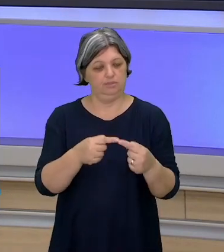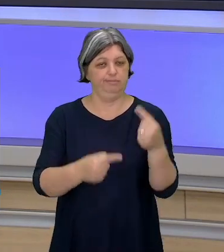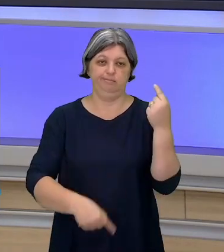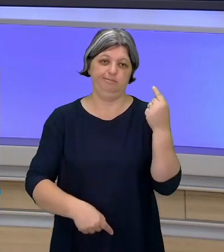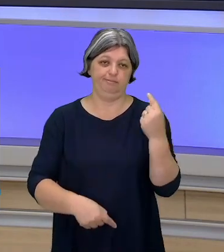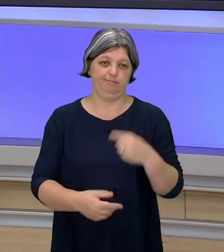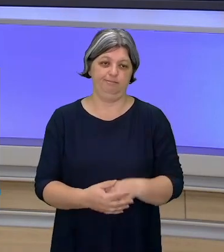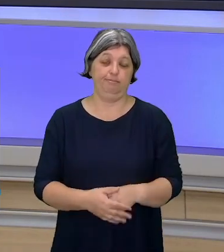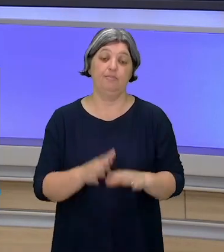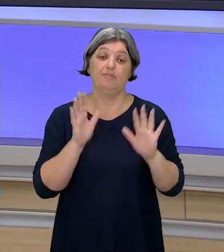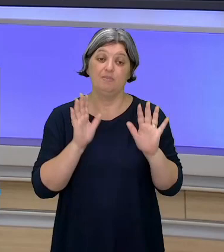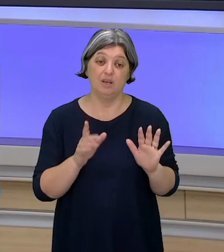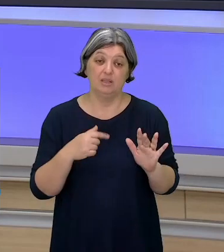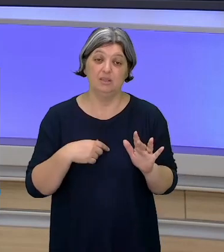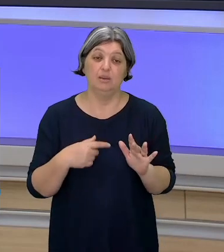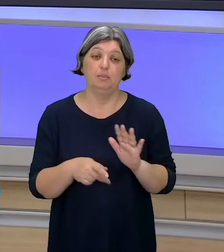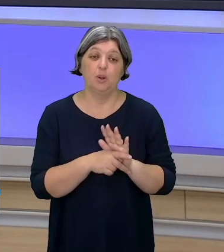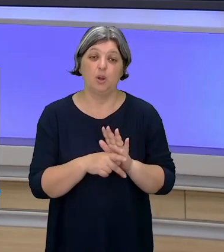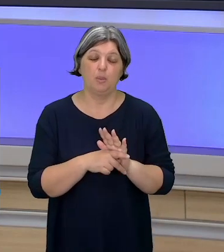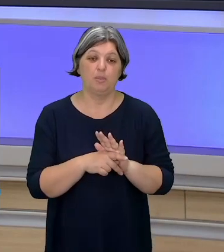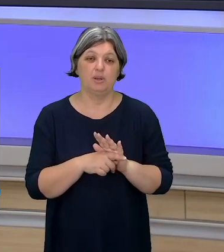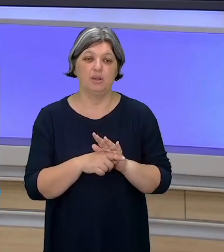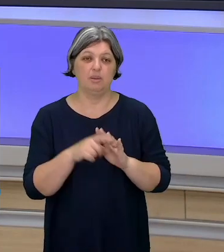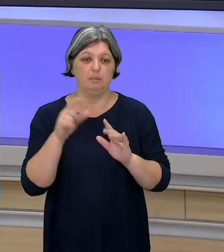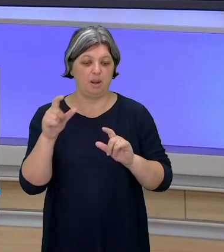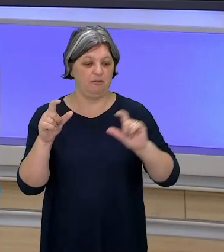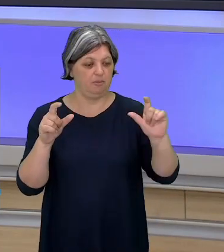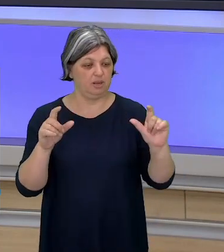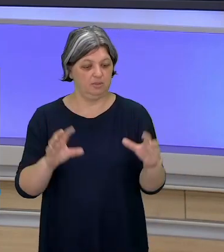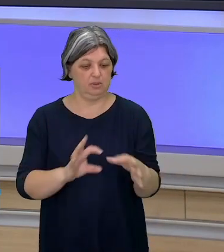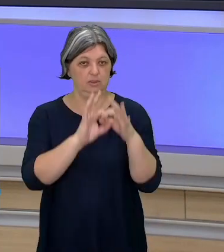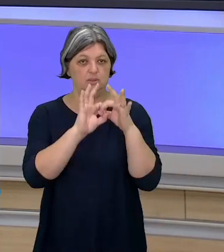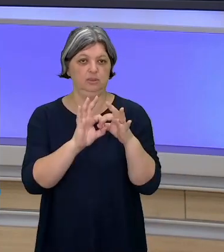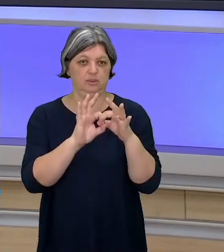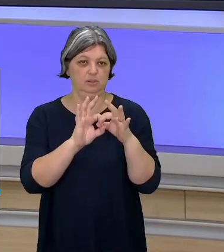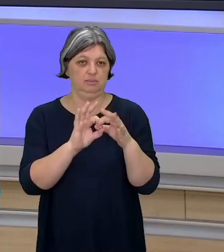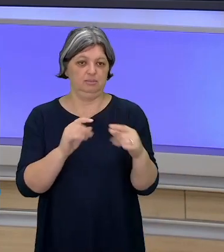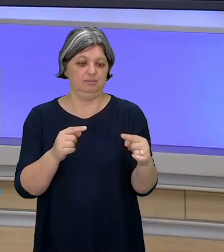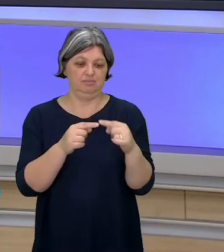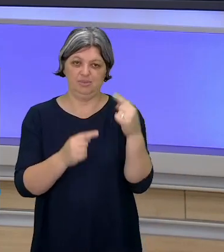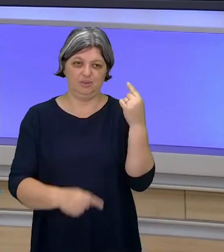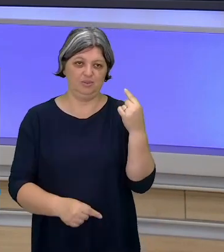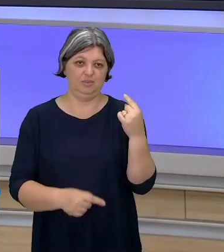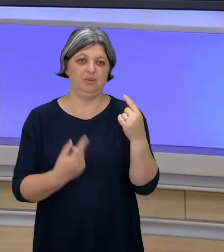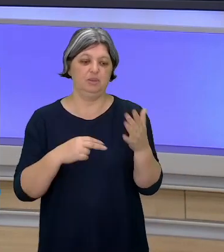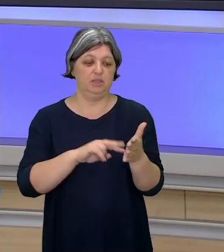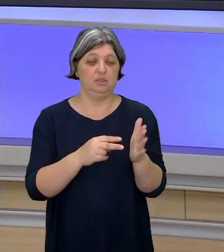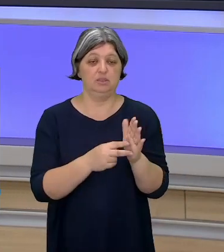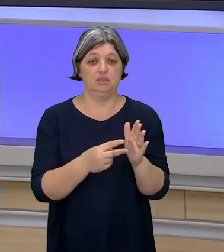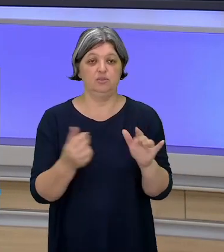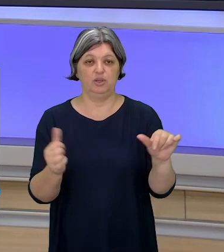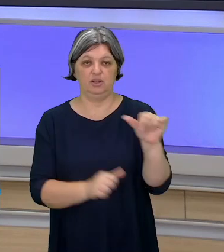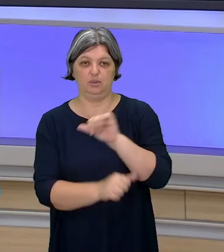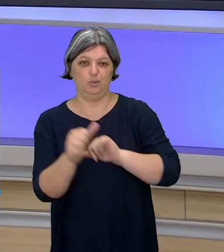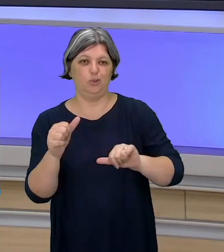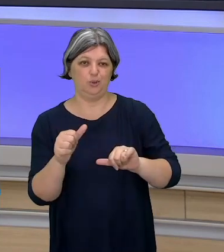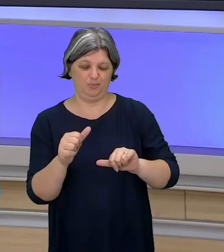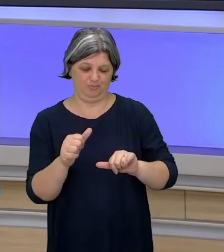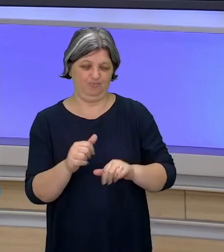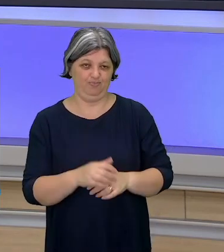outra. Mas falácia lógica. Eu ligo duas coisas que não tem nada a ver e eu gero um sentido, eu gero um